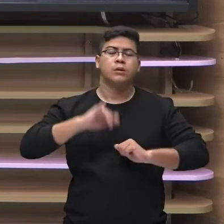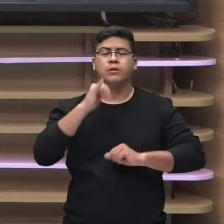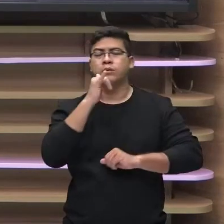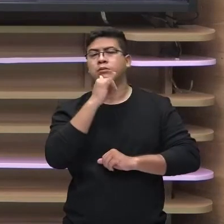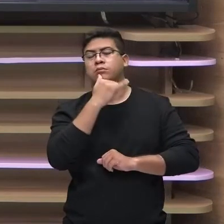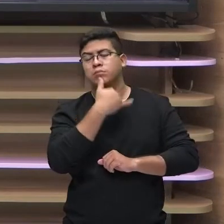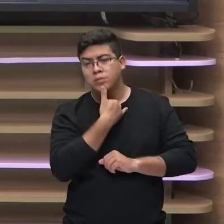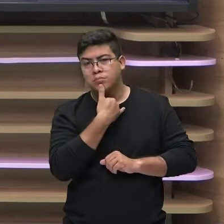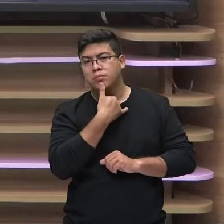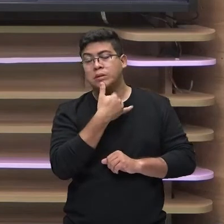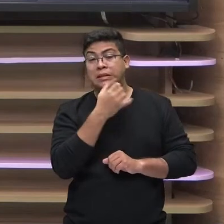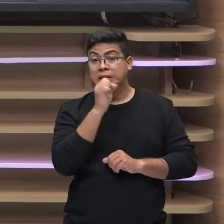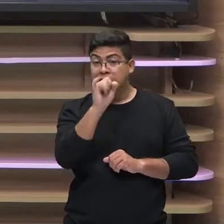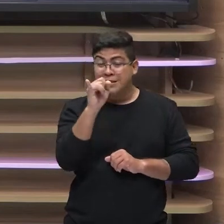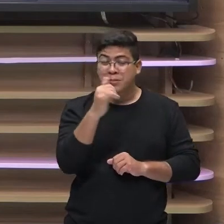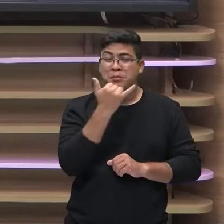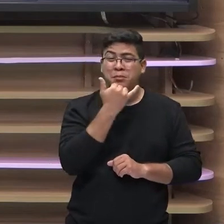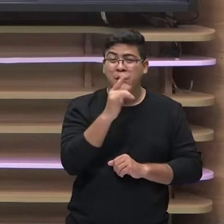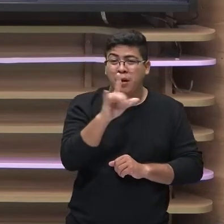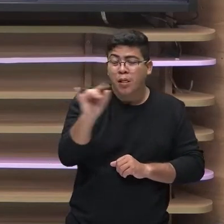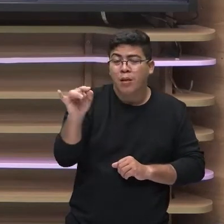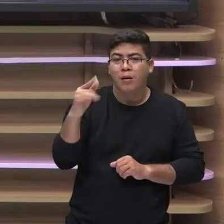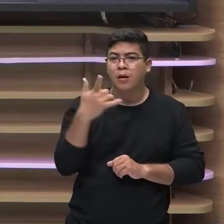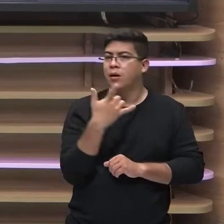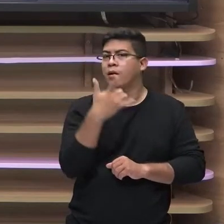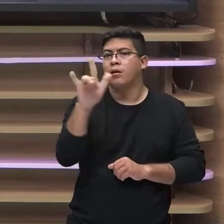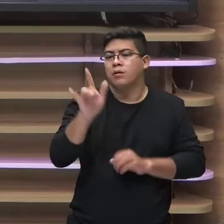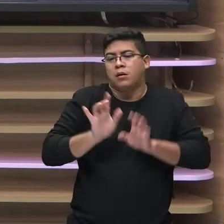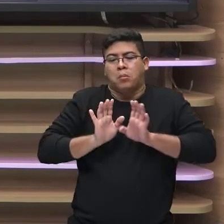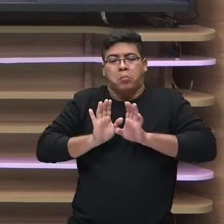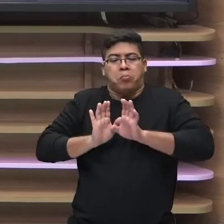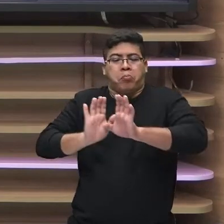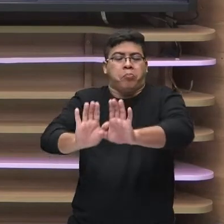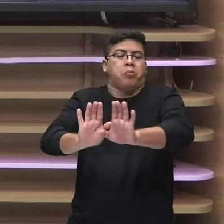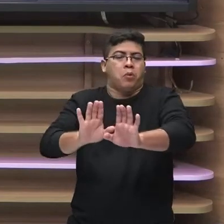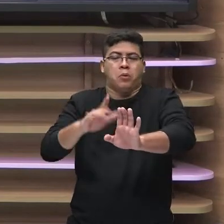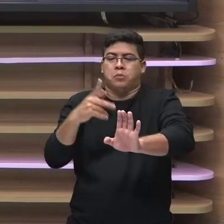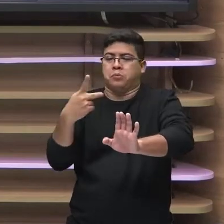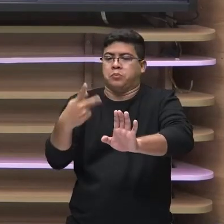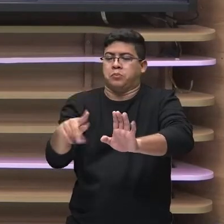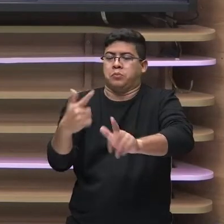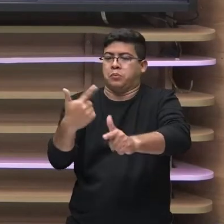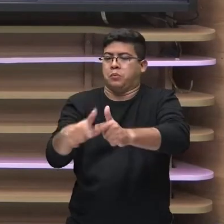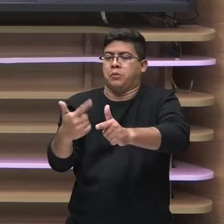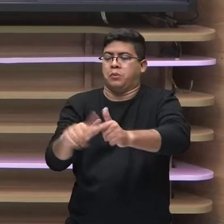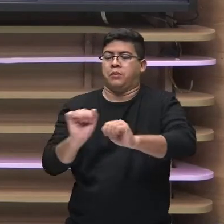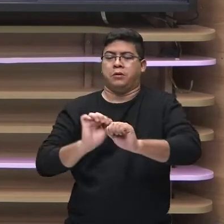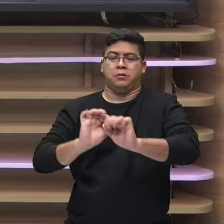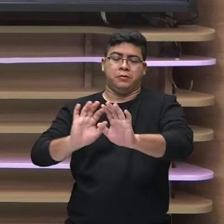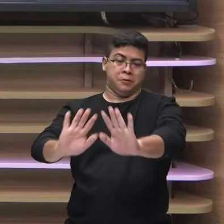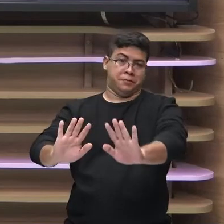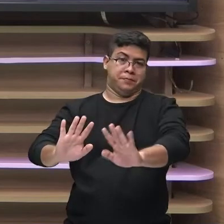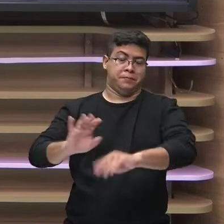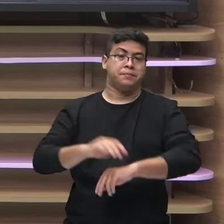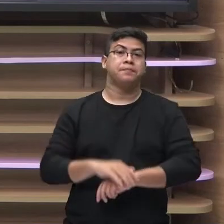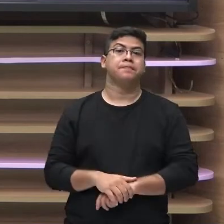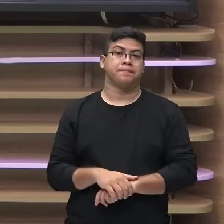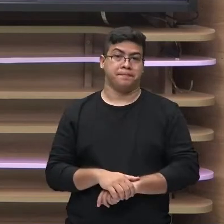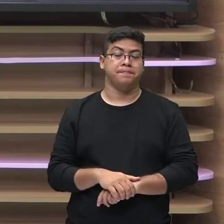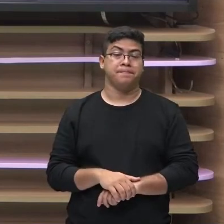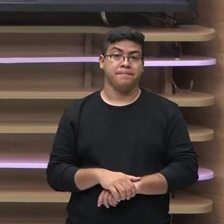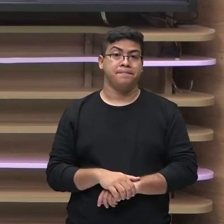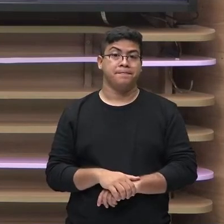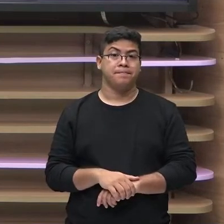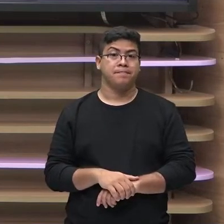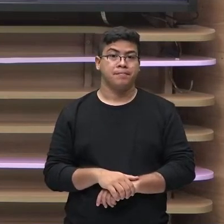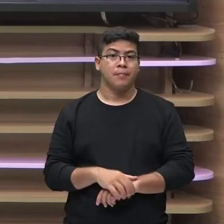você perdoa o outro, você, de certa forma, está afastando essas situações complicadas da vida, né? E olha só, vimos